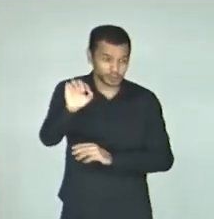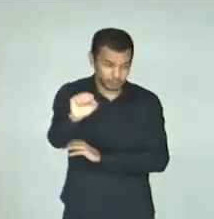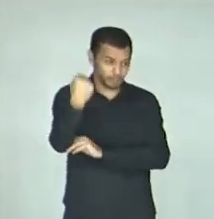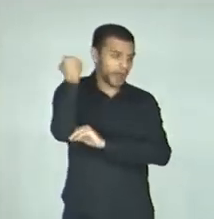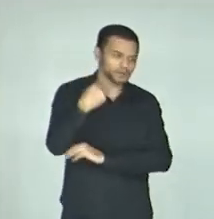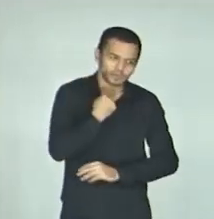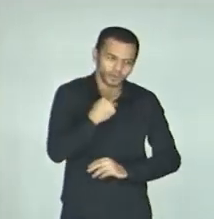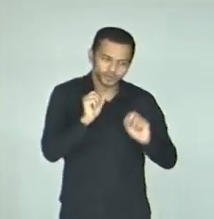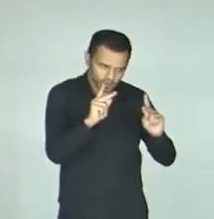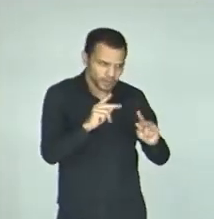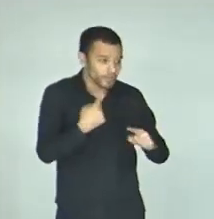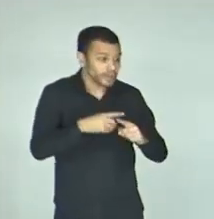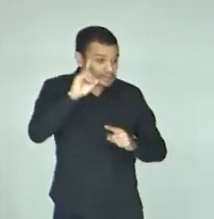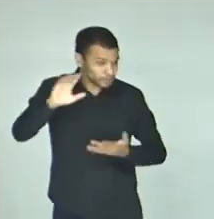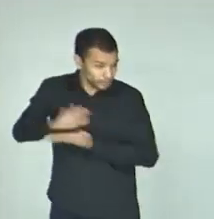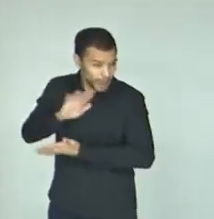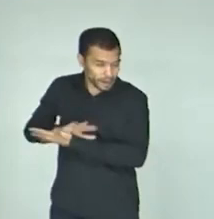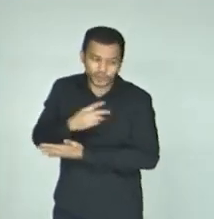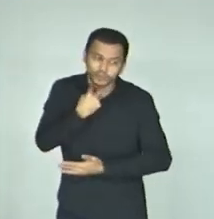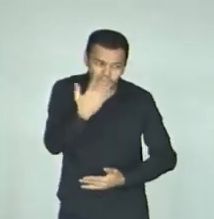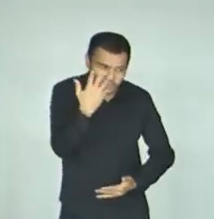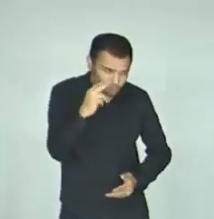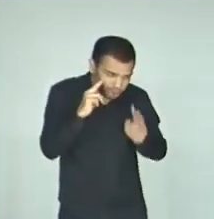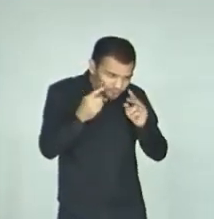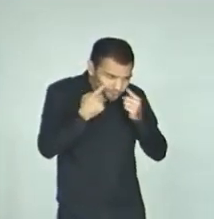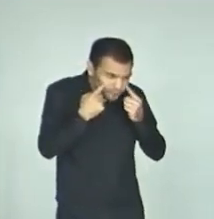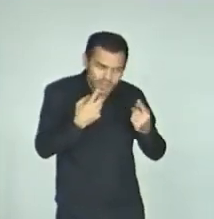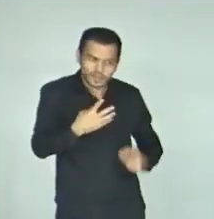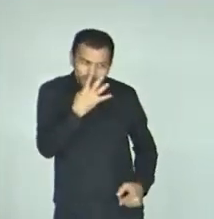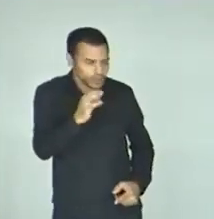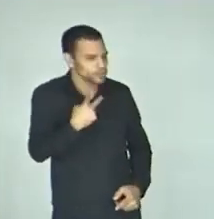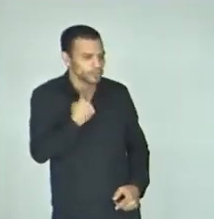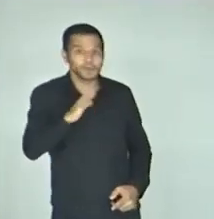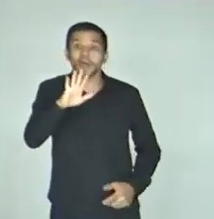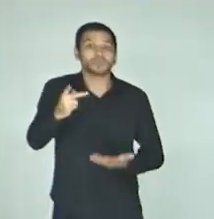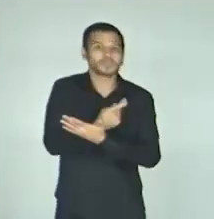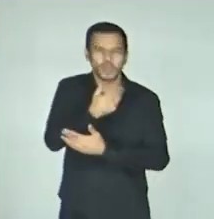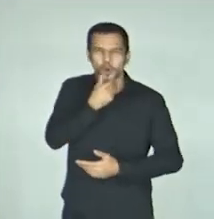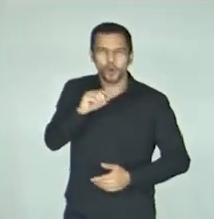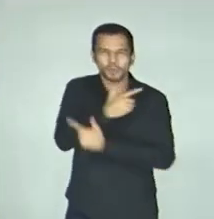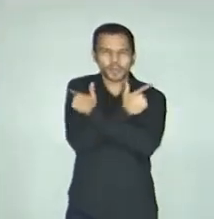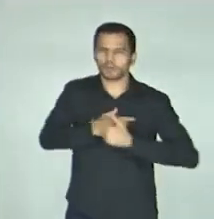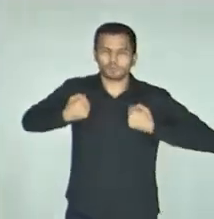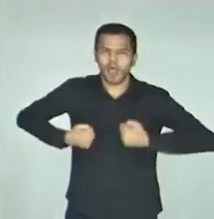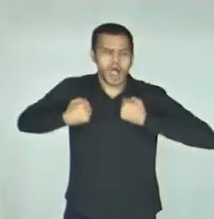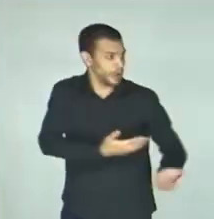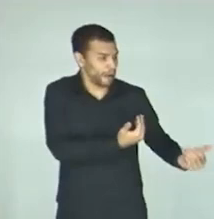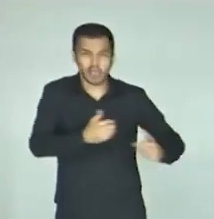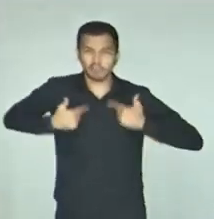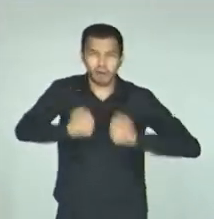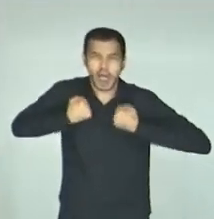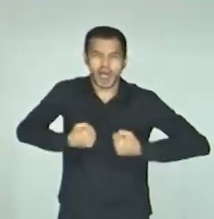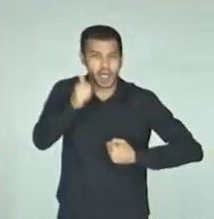não veja isso é mas quando a mulher de Ló tá indo começou a escutar o barulho das coisas explodindo começou a ver